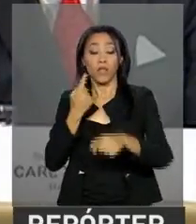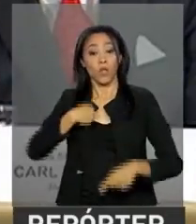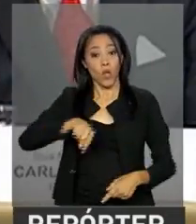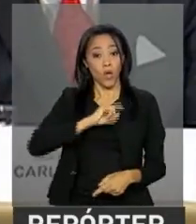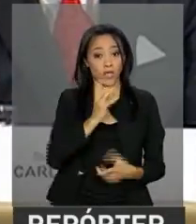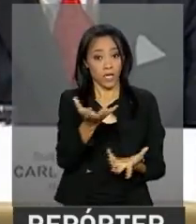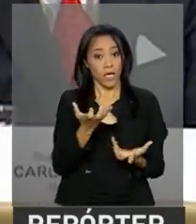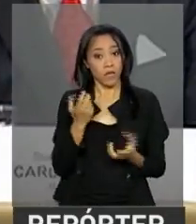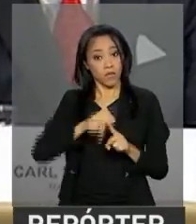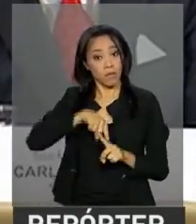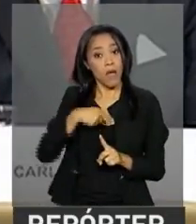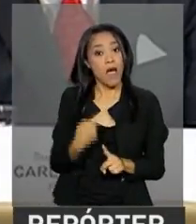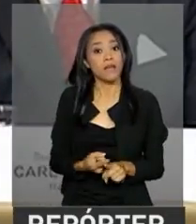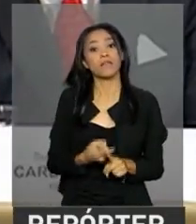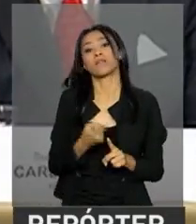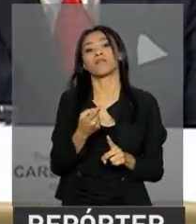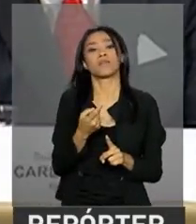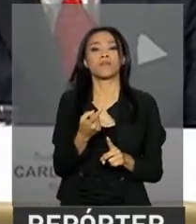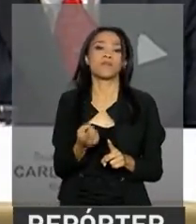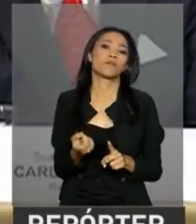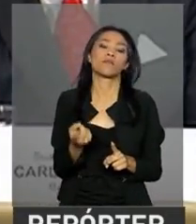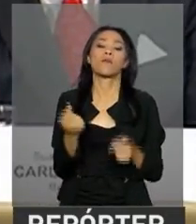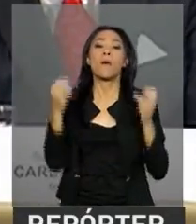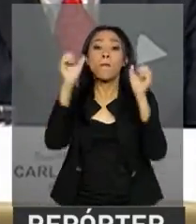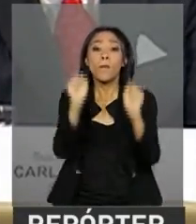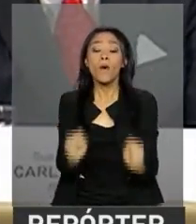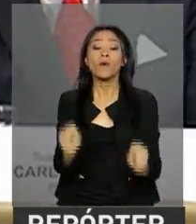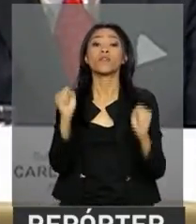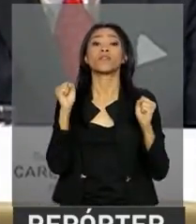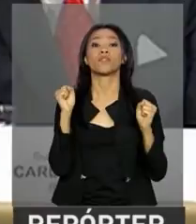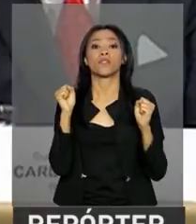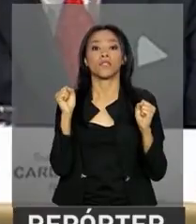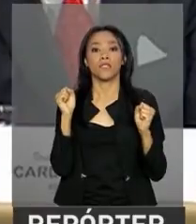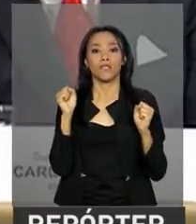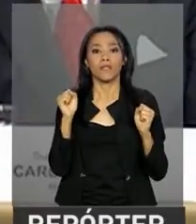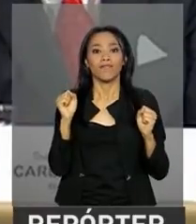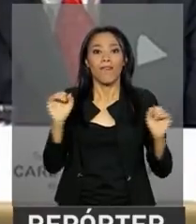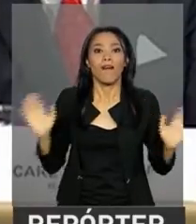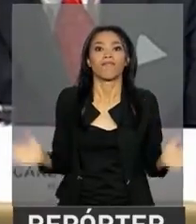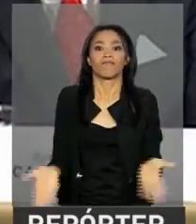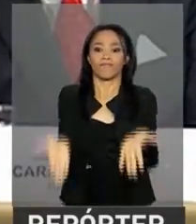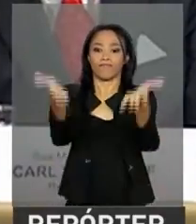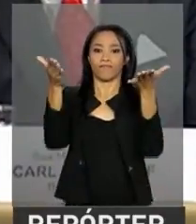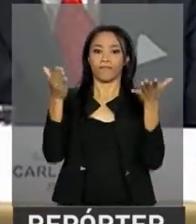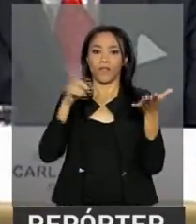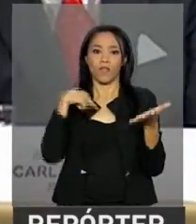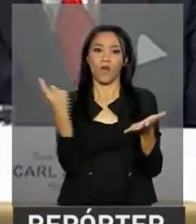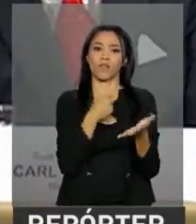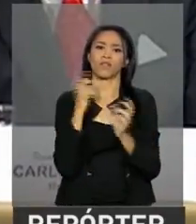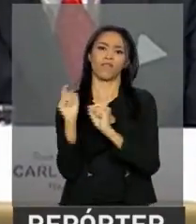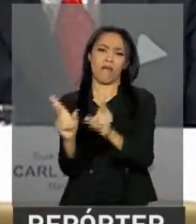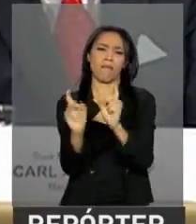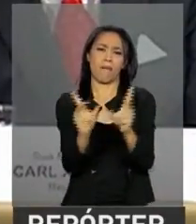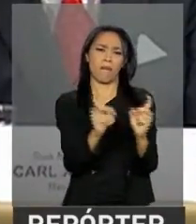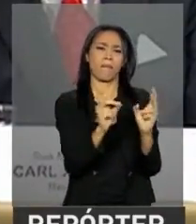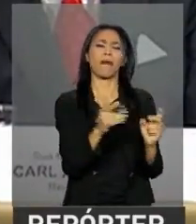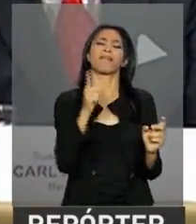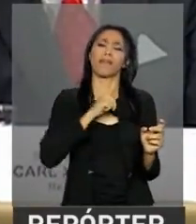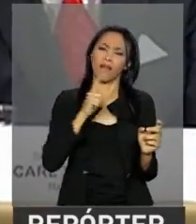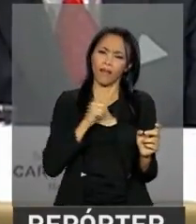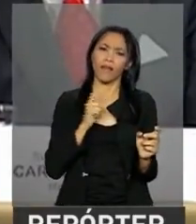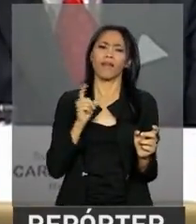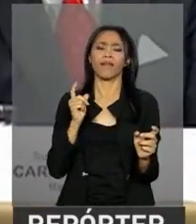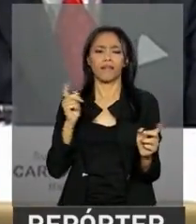pode e deve inspirar novos avanços nosso comércio tem espaço para crescer